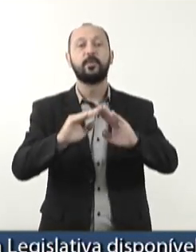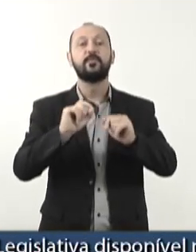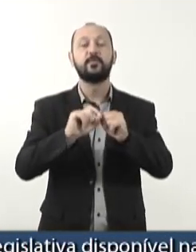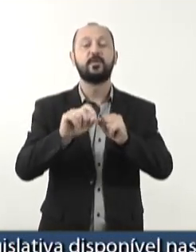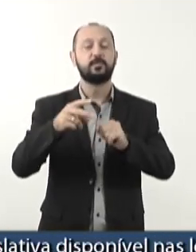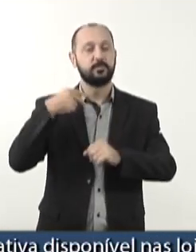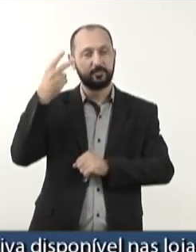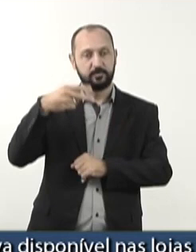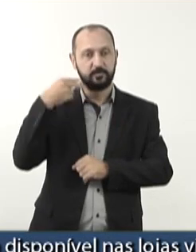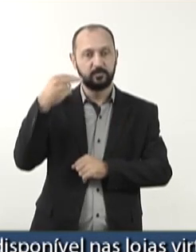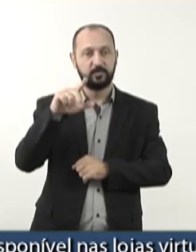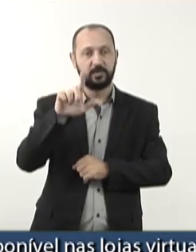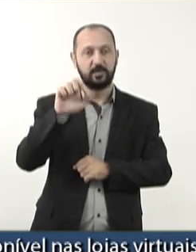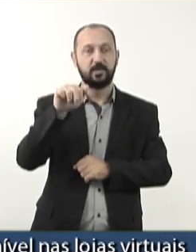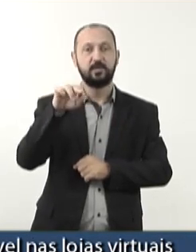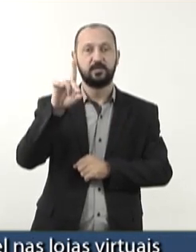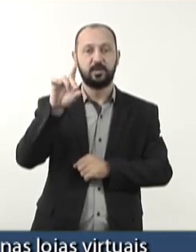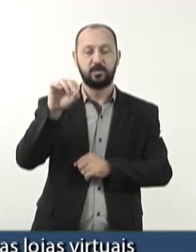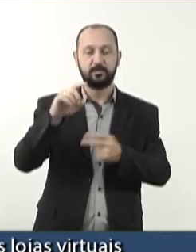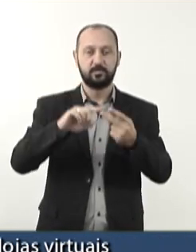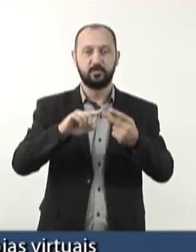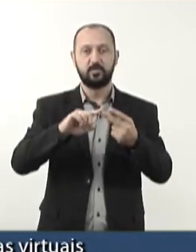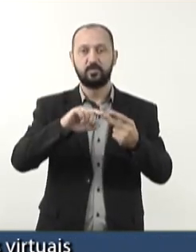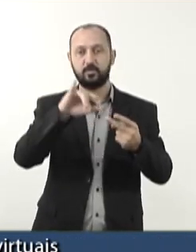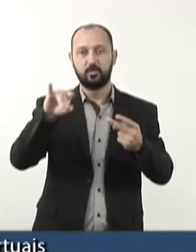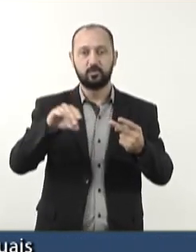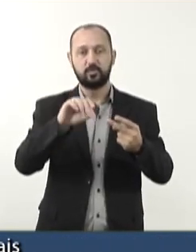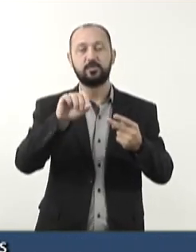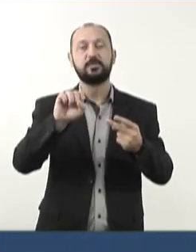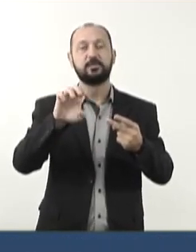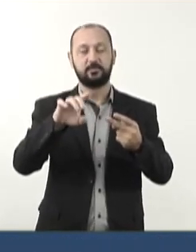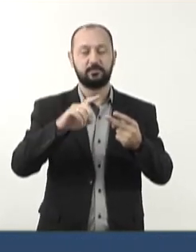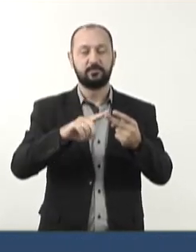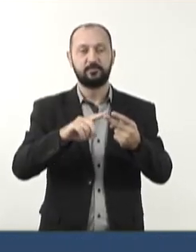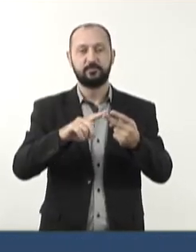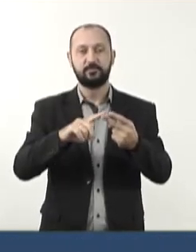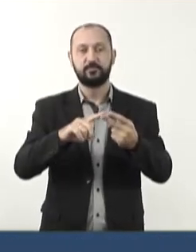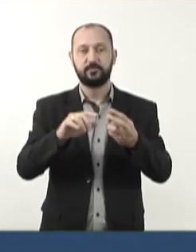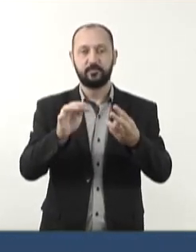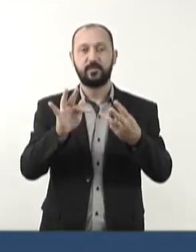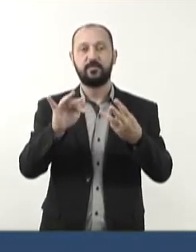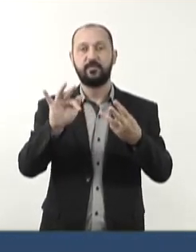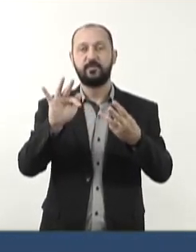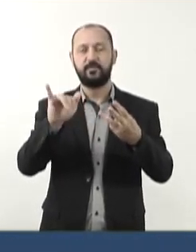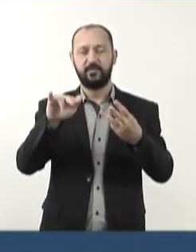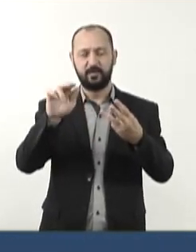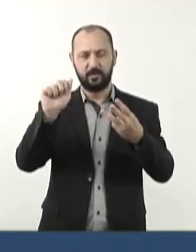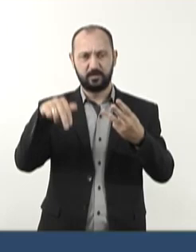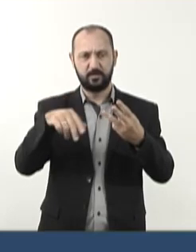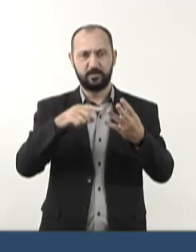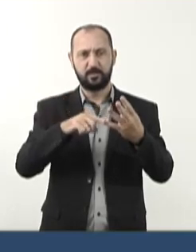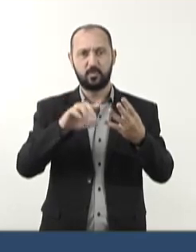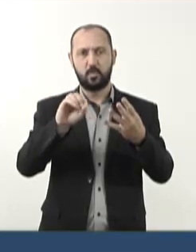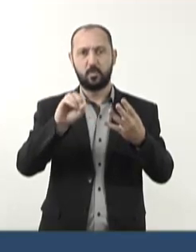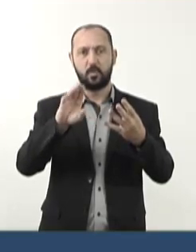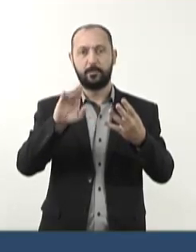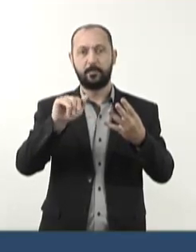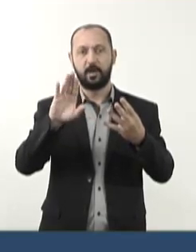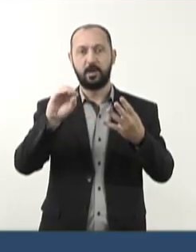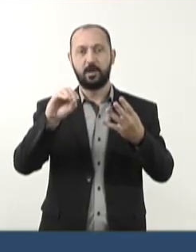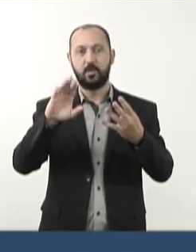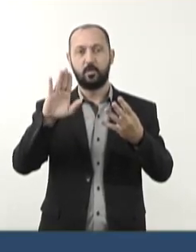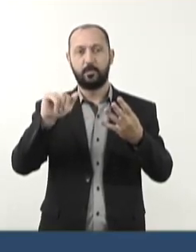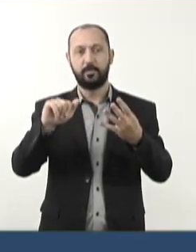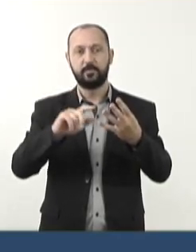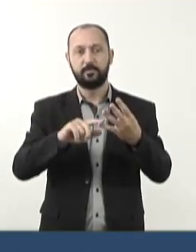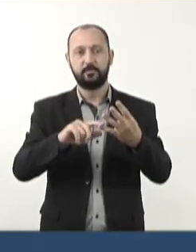pelos vereadores Leandro, Zé Divino, Fião, Oba Oba